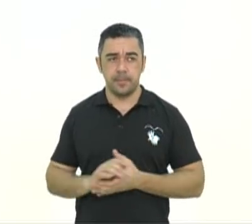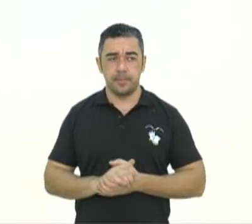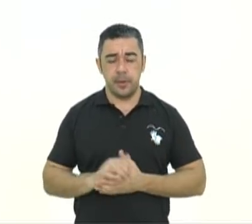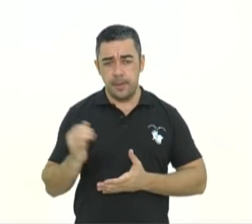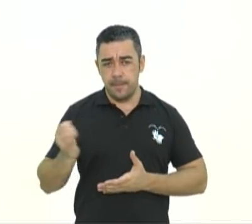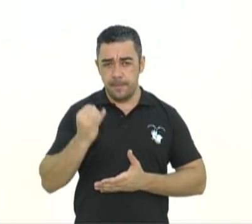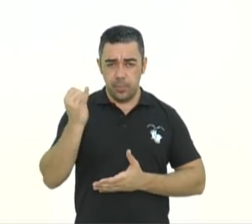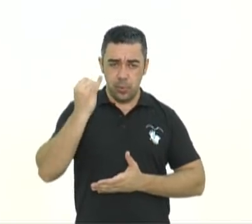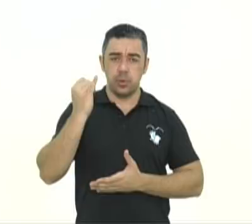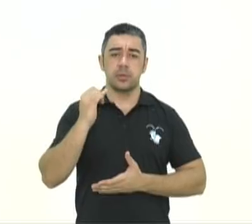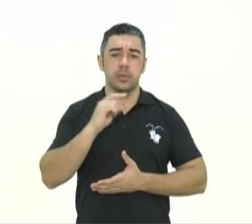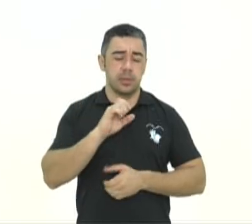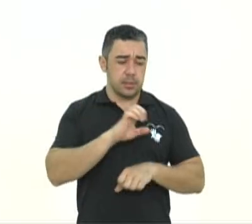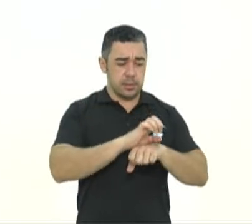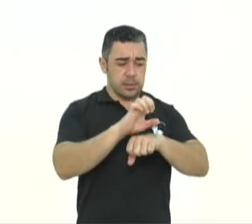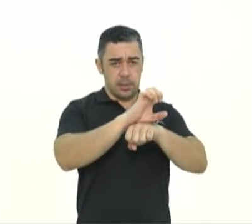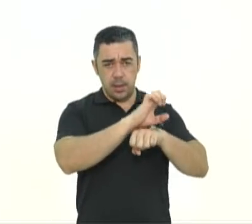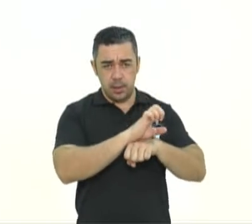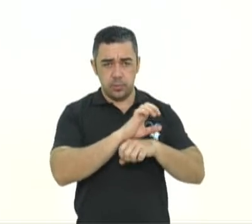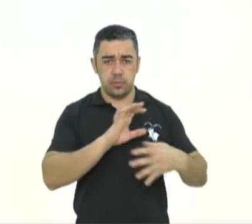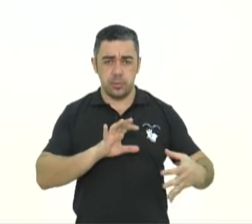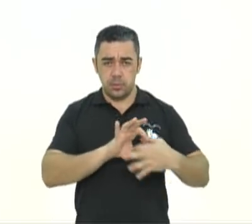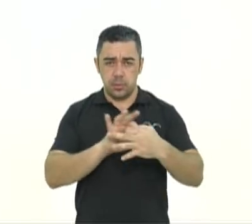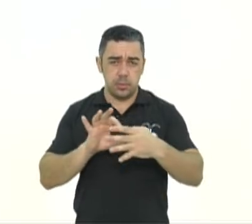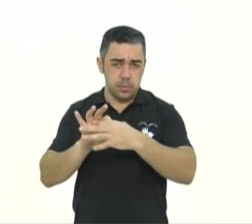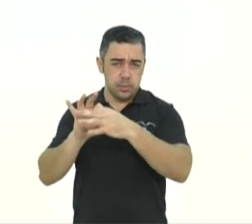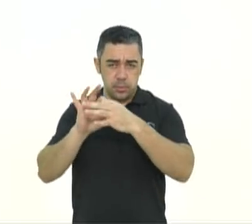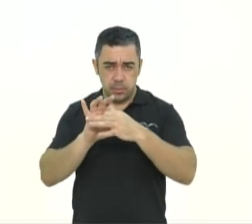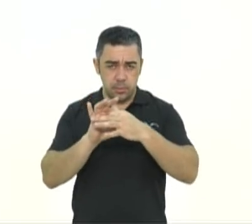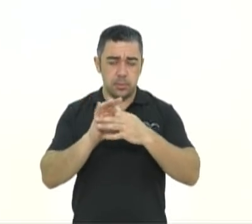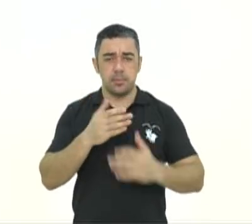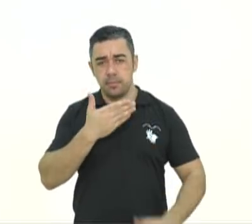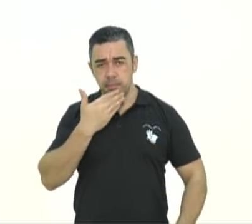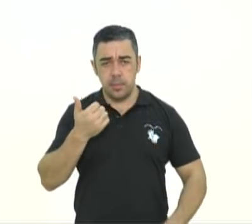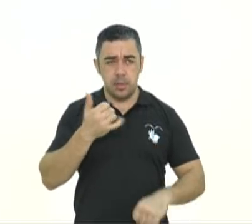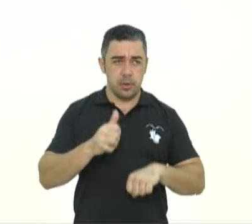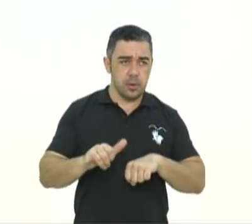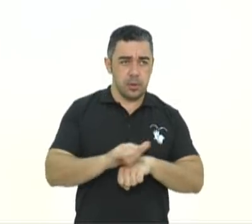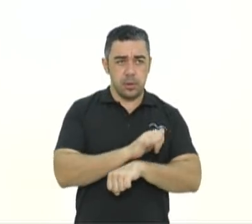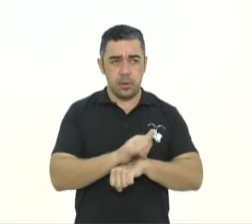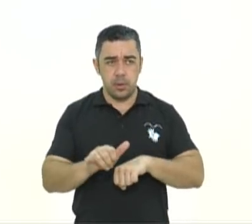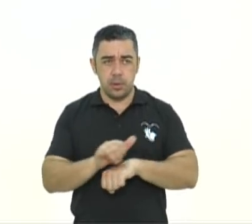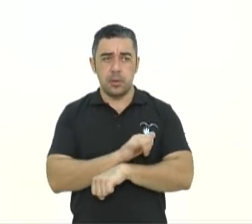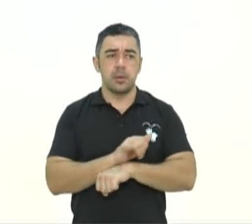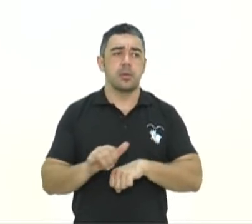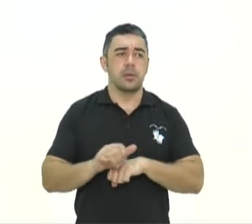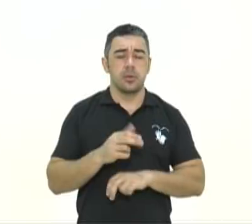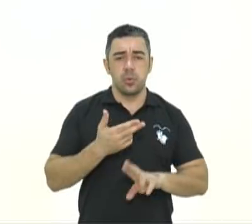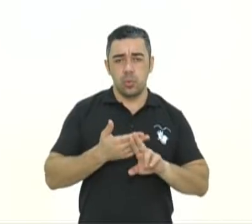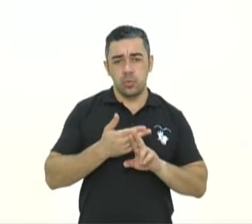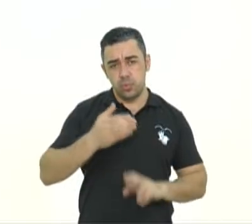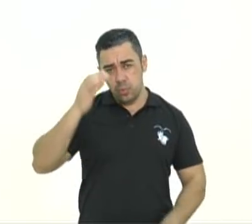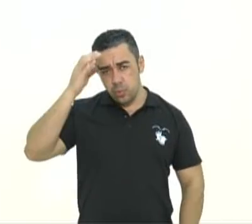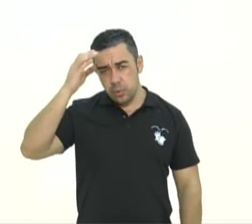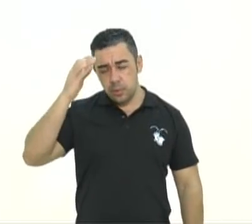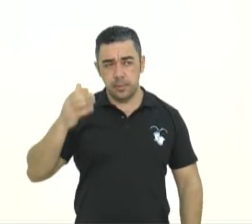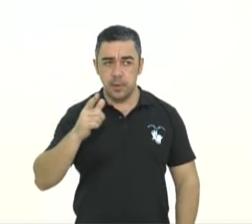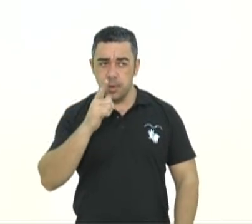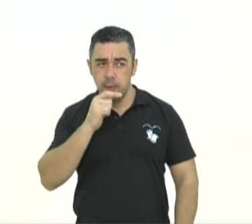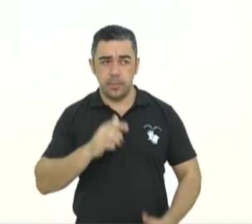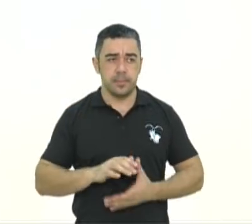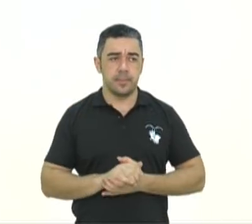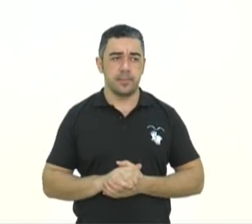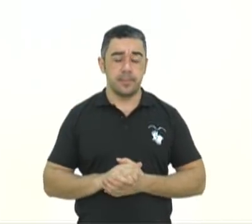É importante que os estados estejam integrados, otimizar as estratégias de uso racional. A expressão